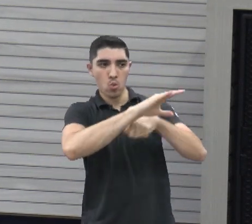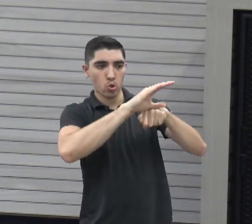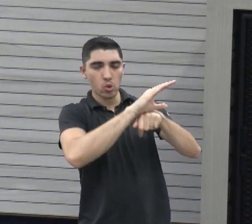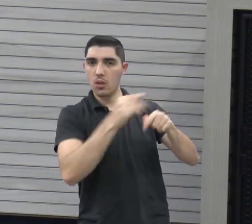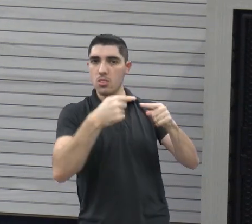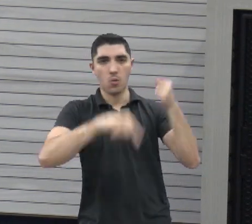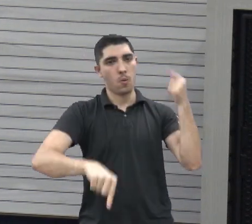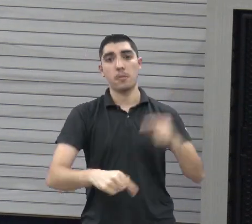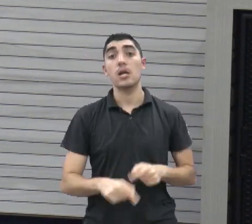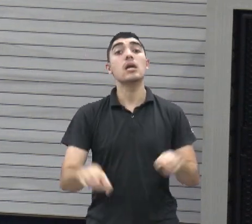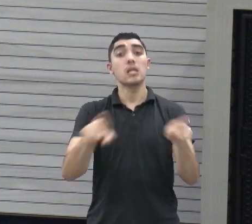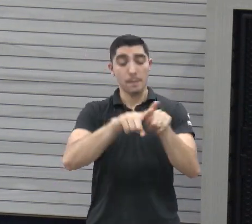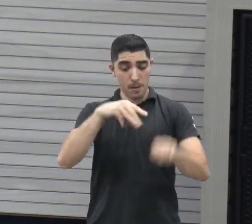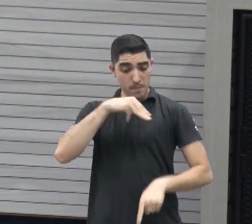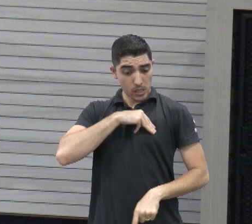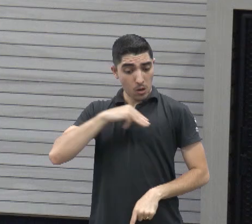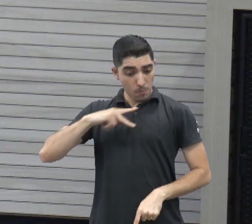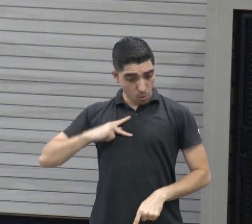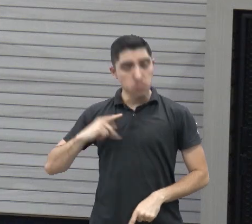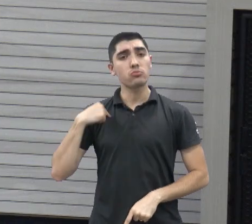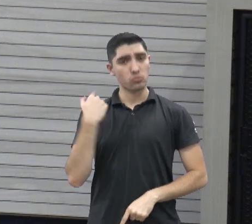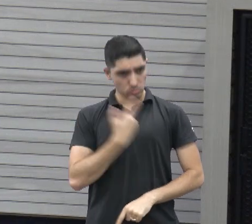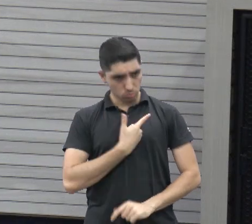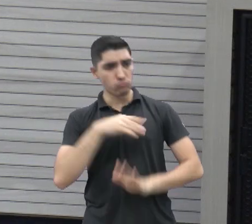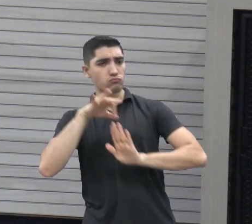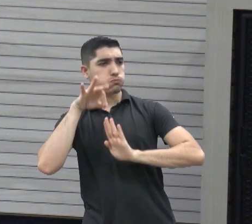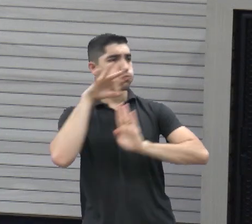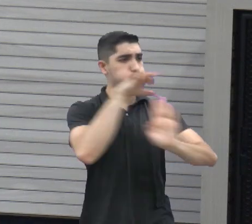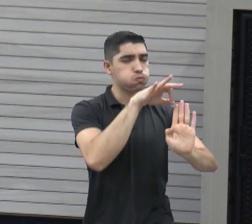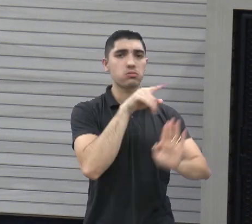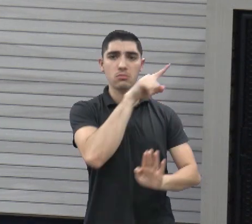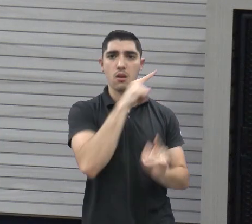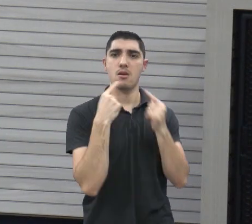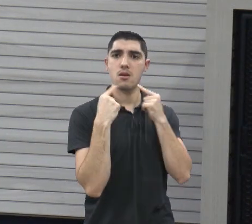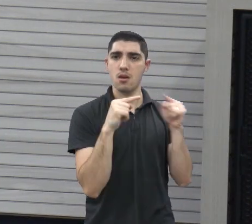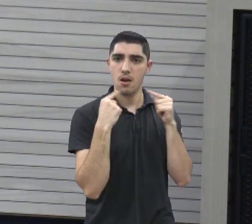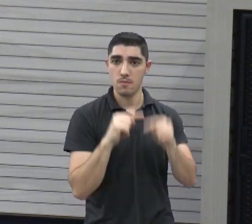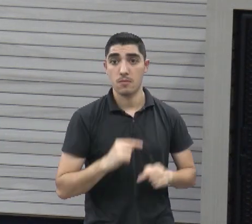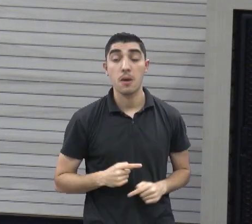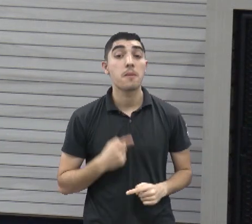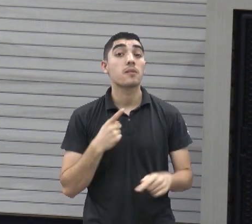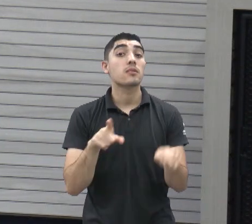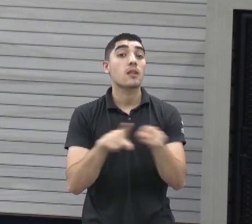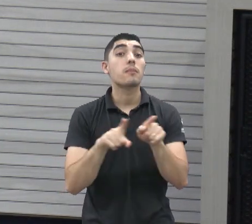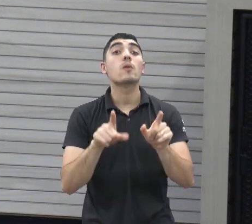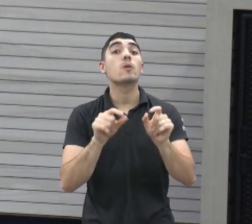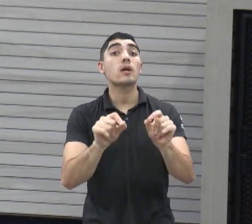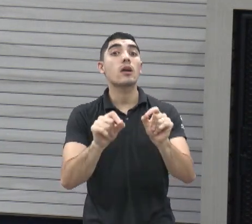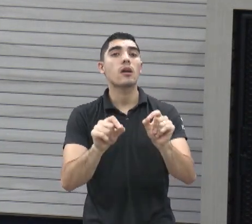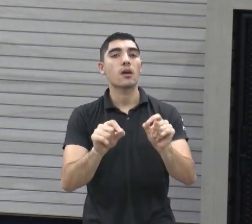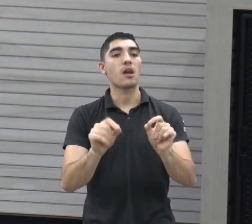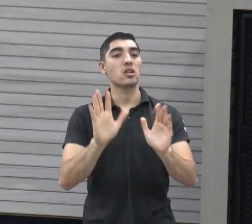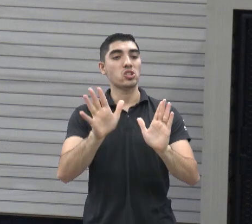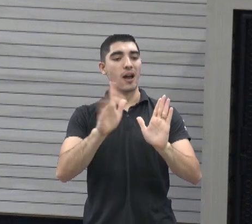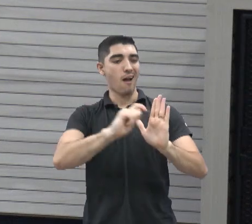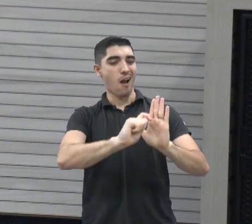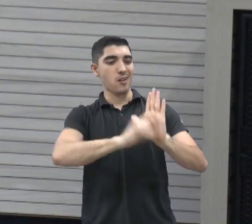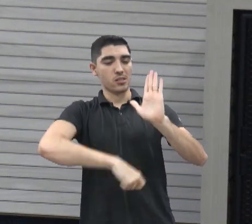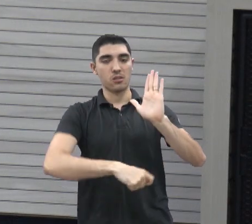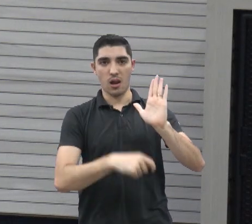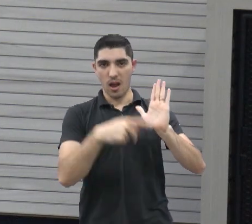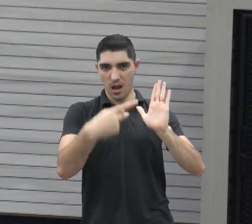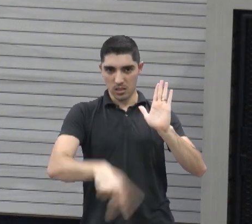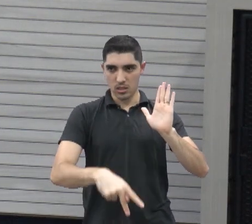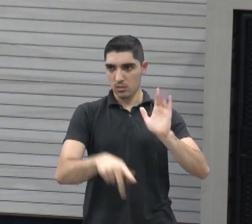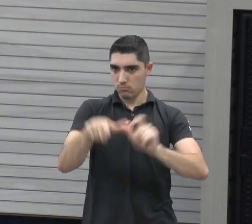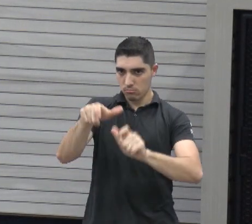as ilegalidades que têm ocorrido a respeito do transporte, entre elas a assinatura de uma CEI aqui nessa casa, com número mínimo,